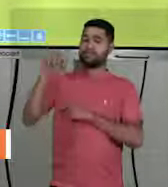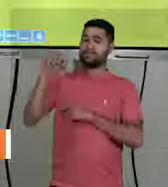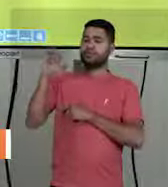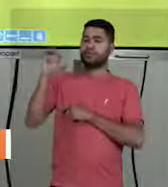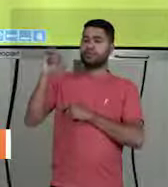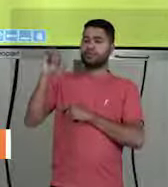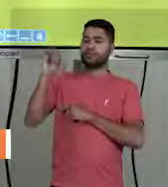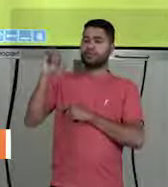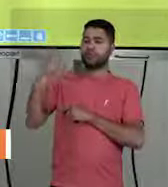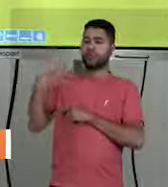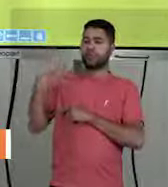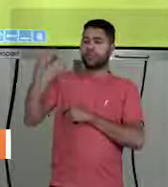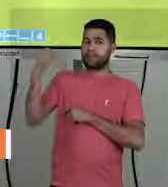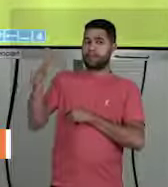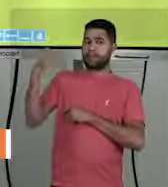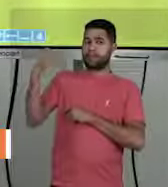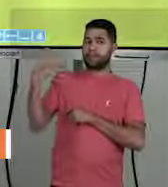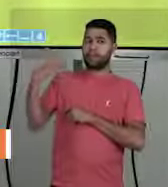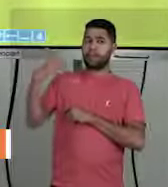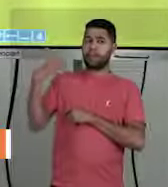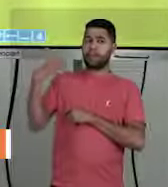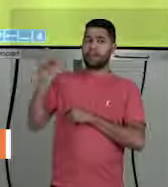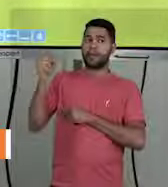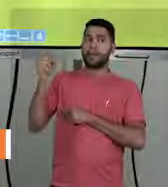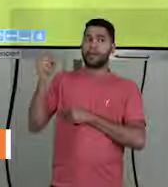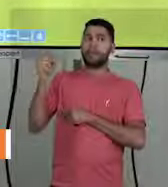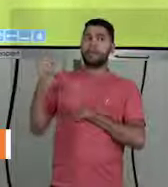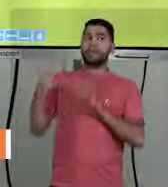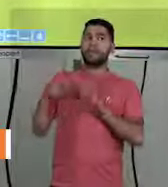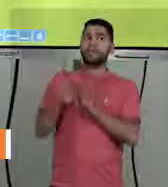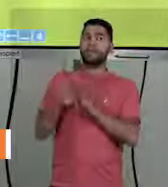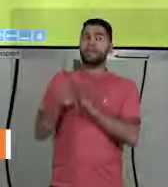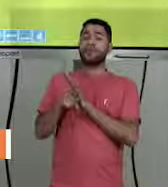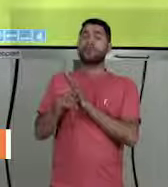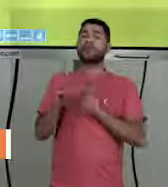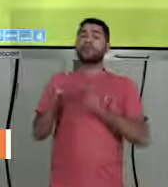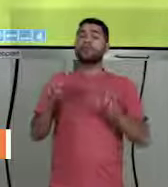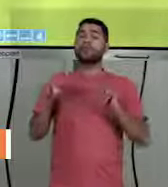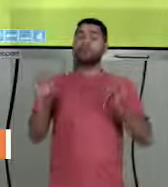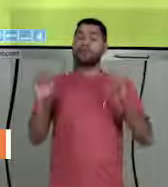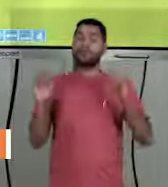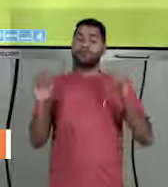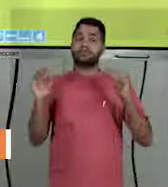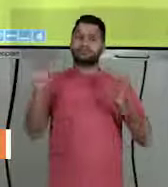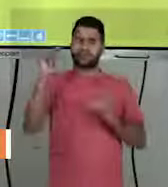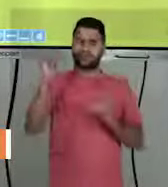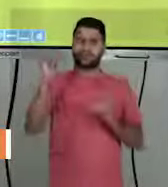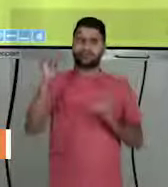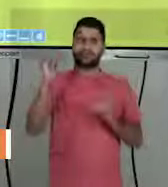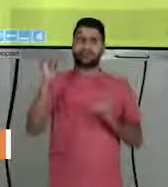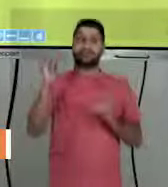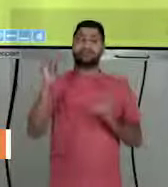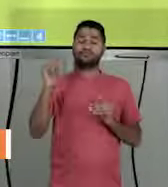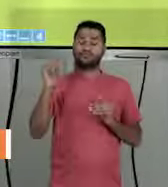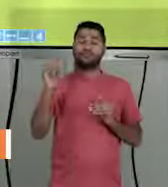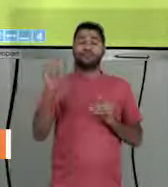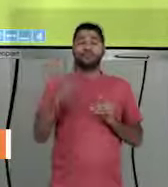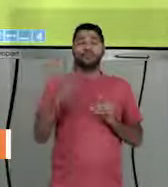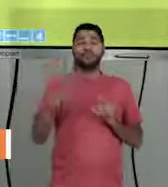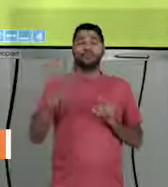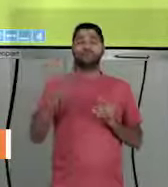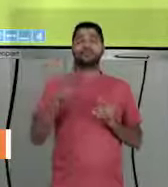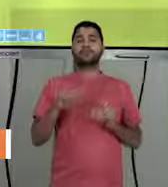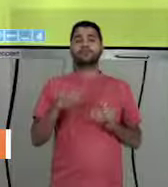chegando no equipamento na sua casa, ela está chegando graças à diferença de potencial. E é graças a isso que nós temos